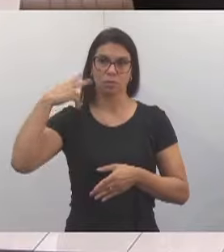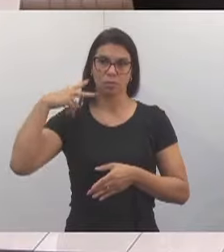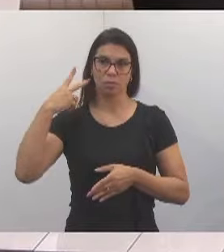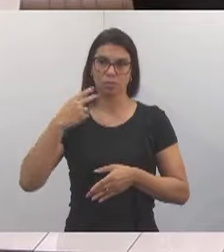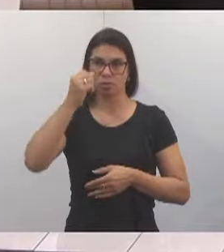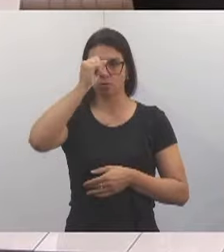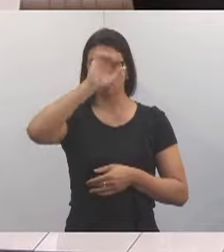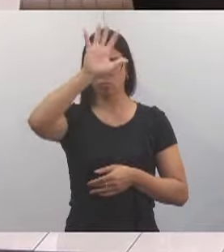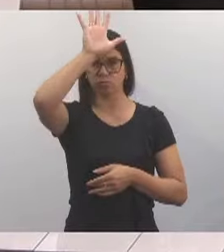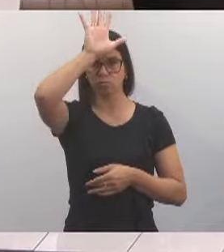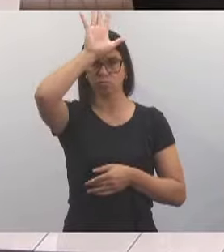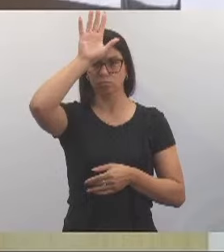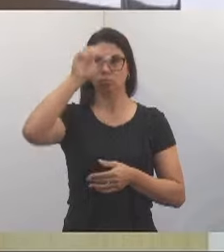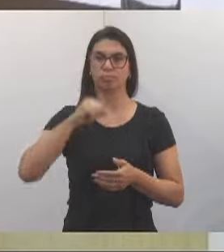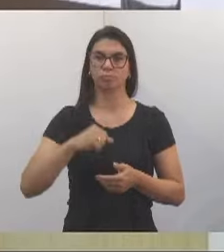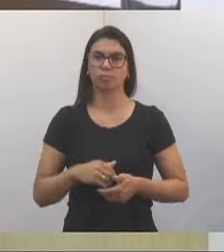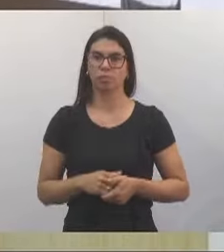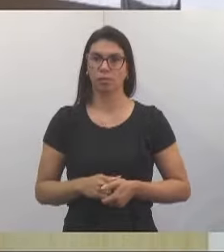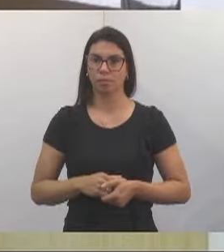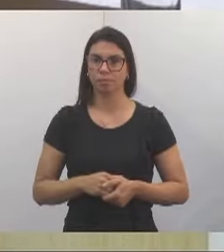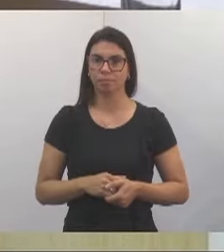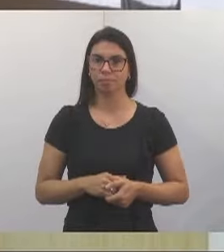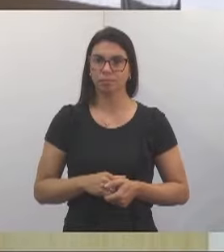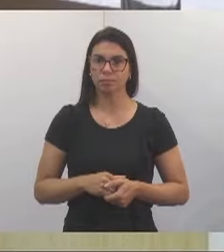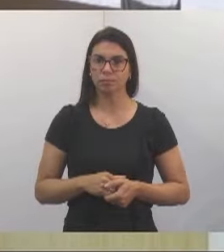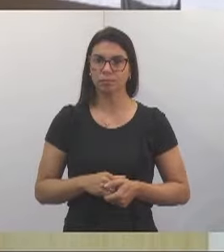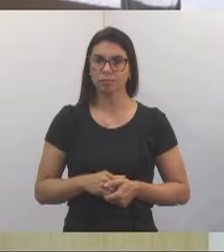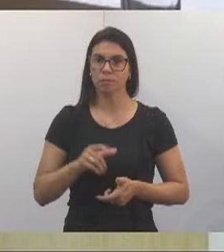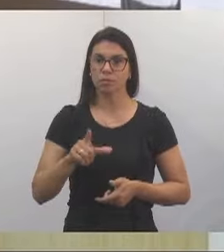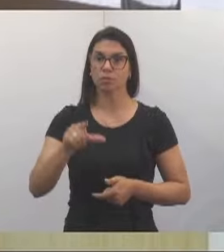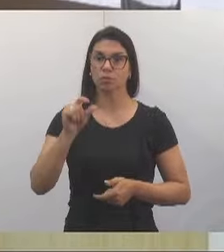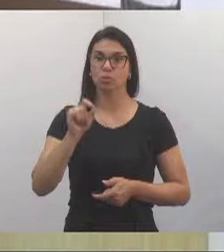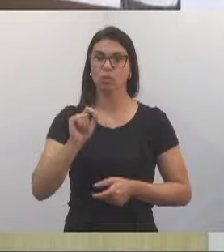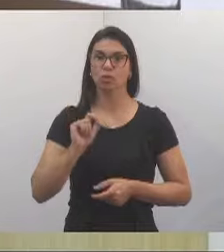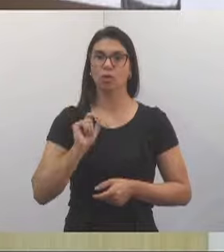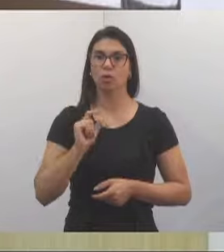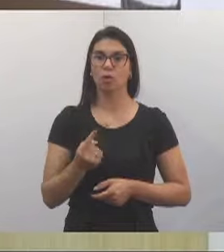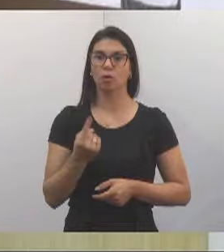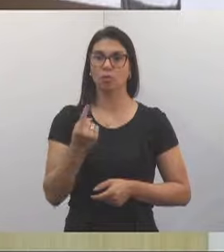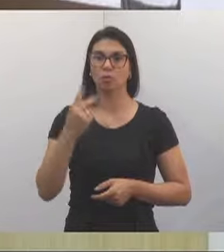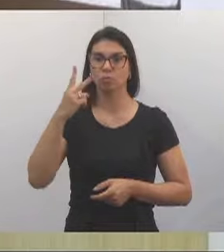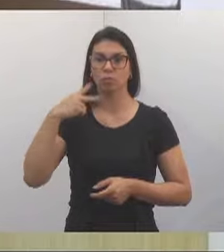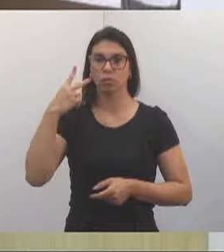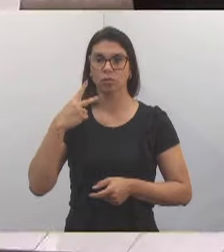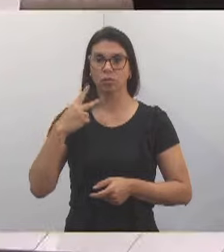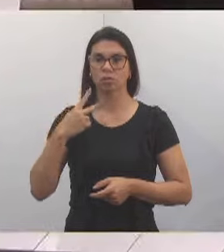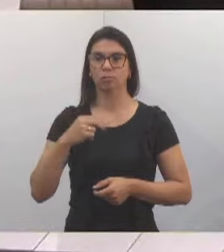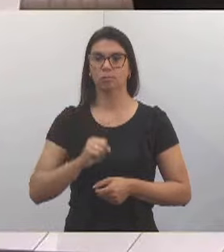Dr. Rodrigo Salomão, líder do PSD, quem ele indica? Sônia Patas.